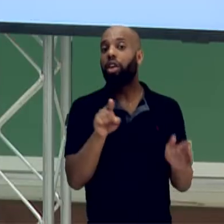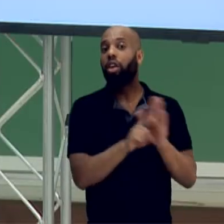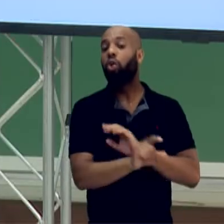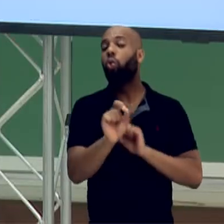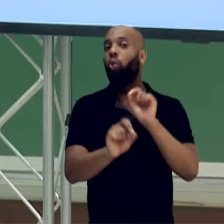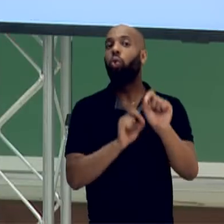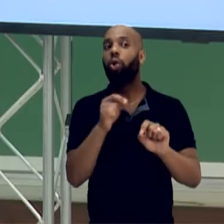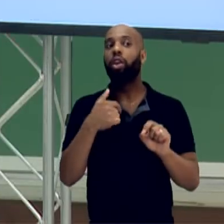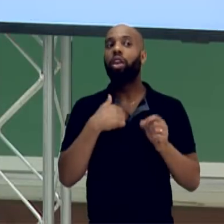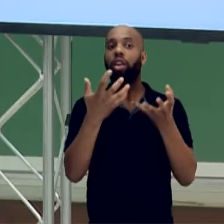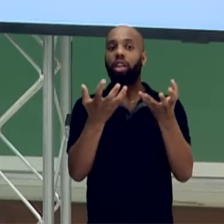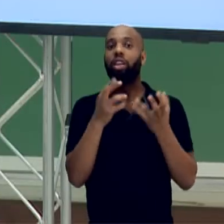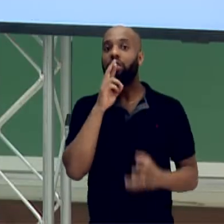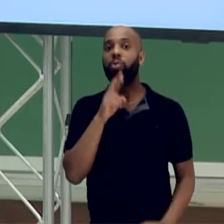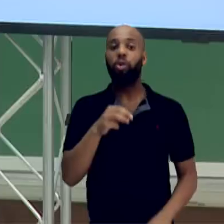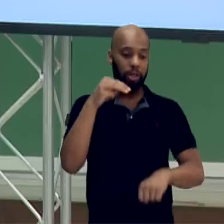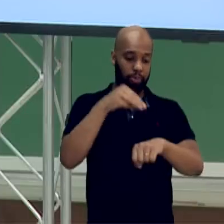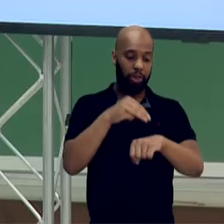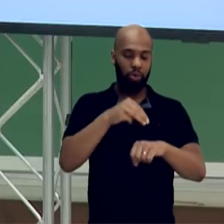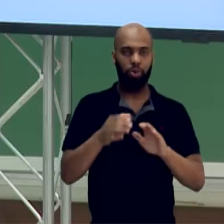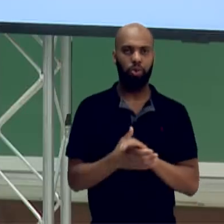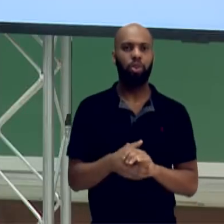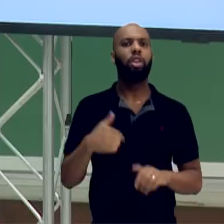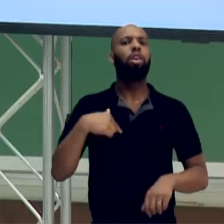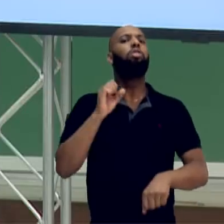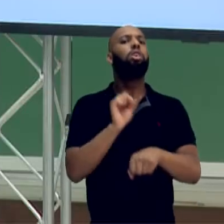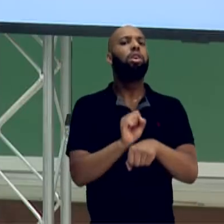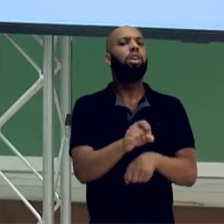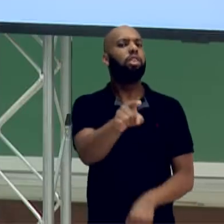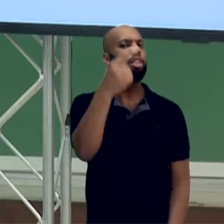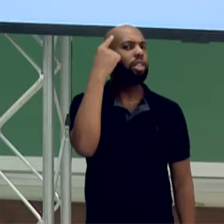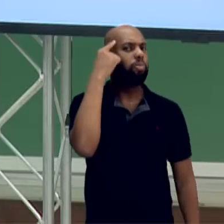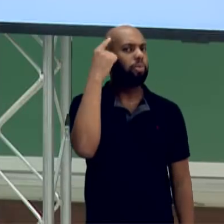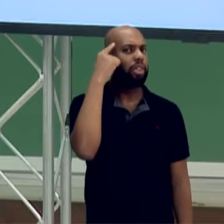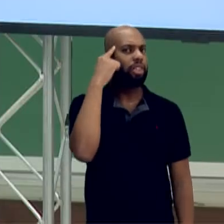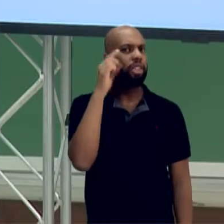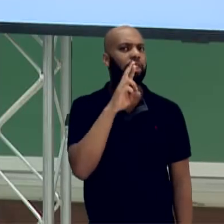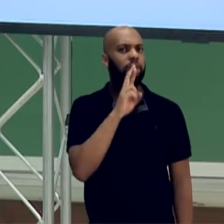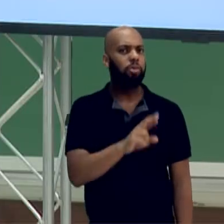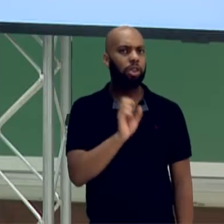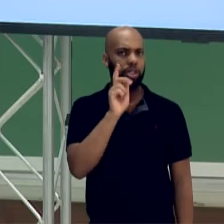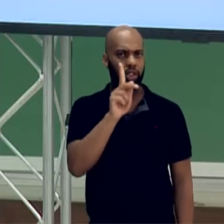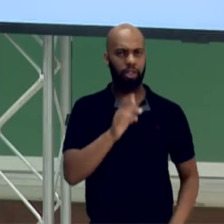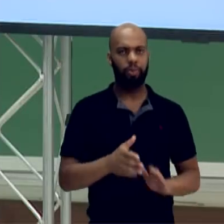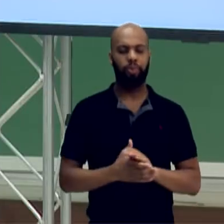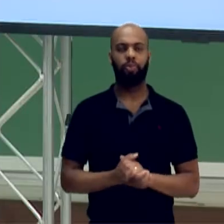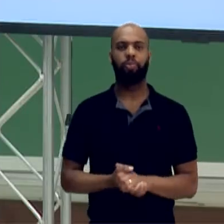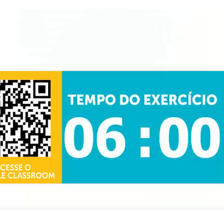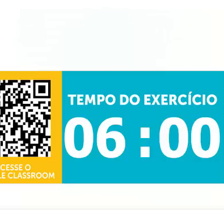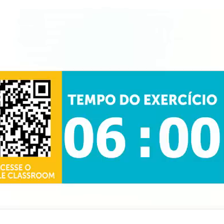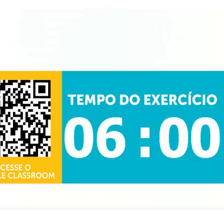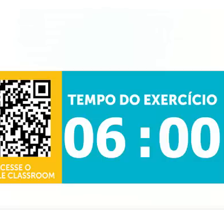resposta em minutos. Eu vou dar um tempo para você pensar na resposta, ok?